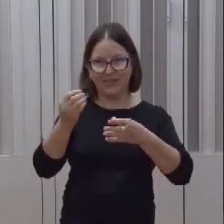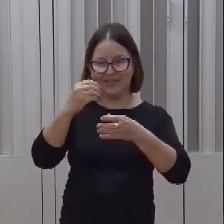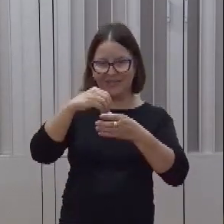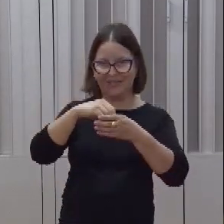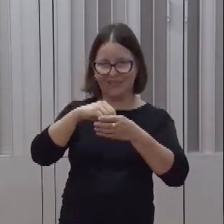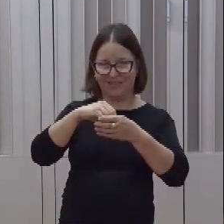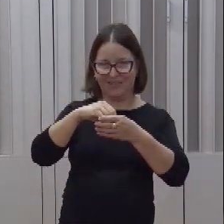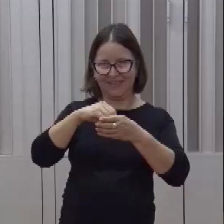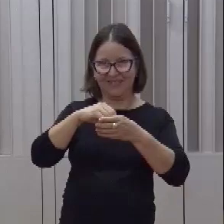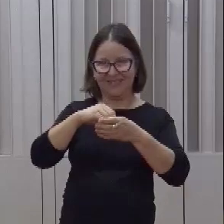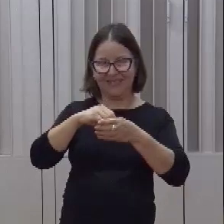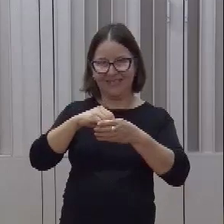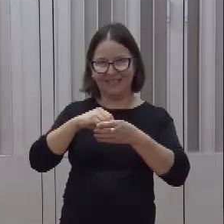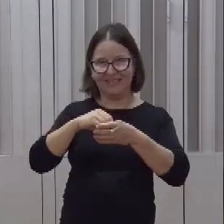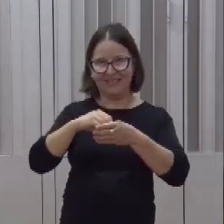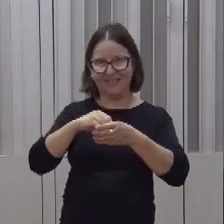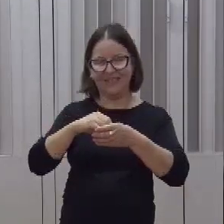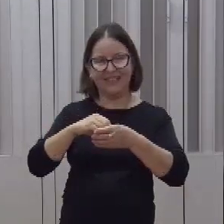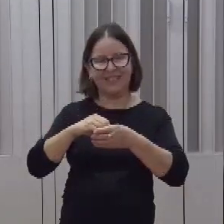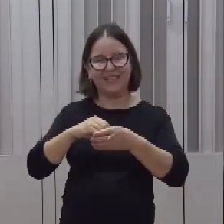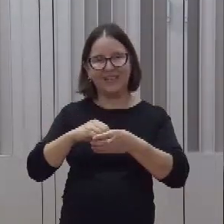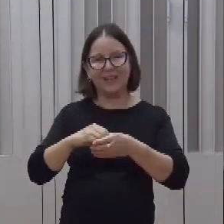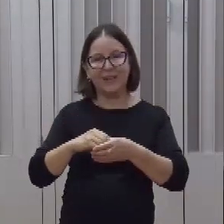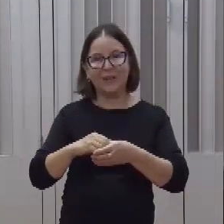decisivamente querer estar com Ele.